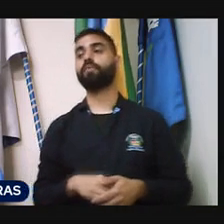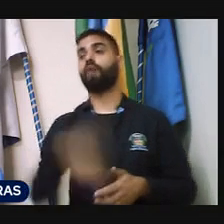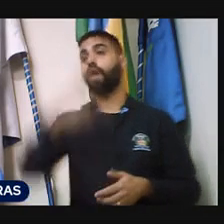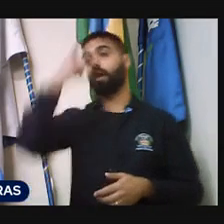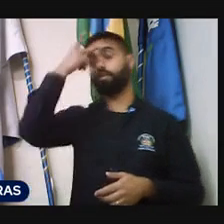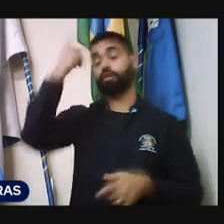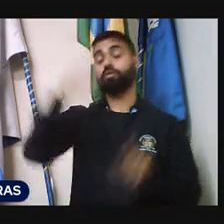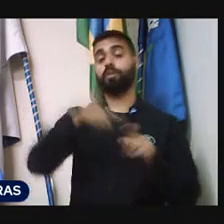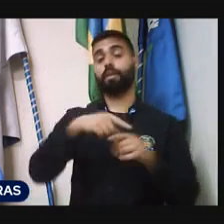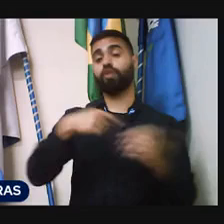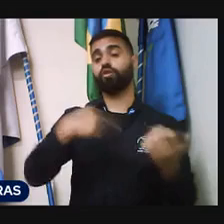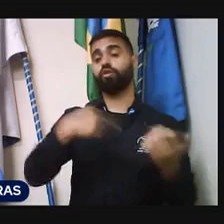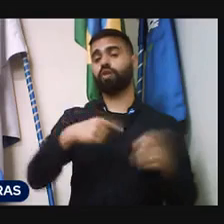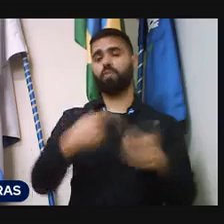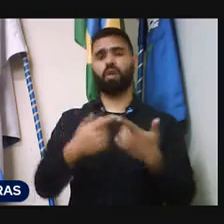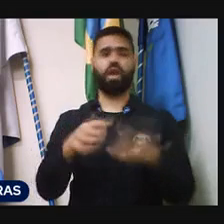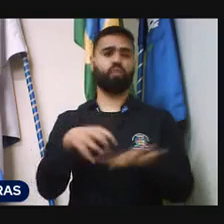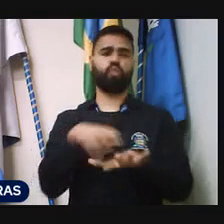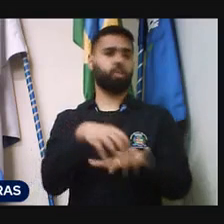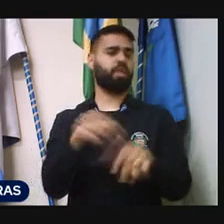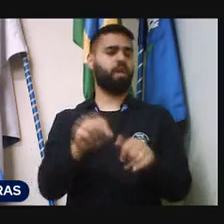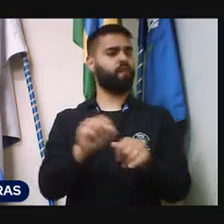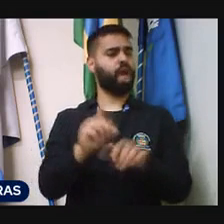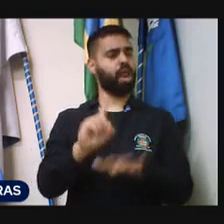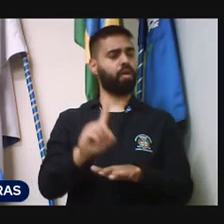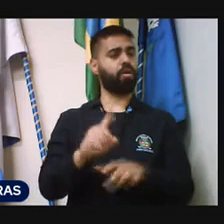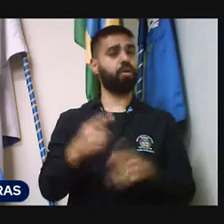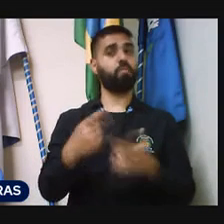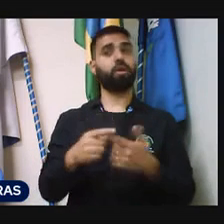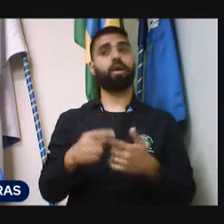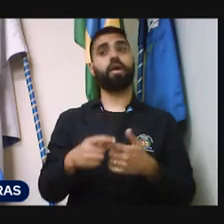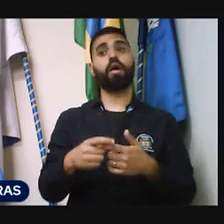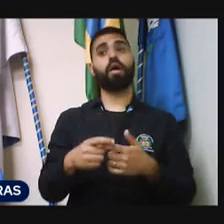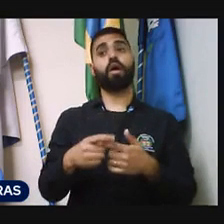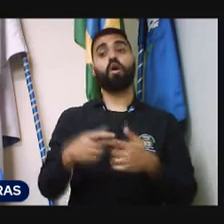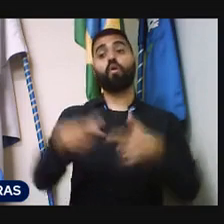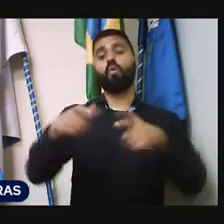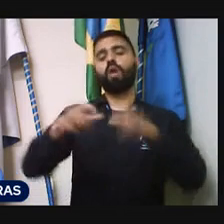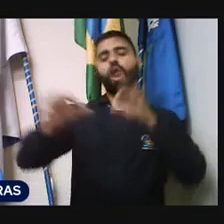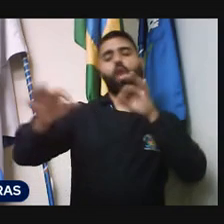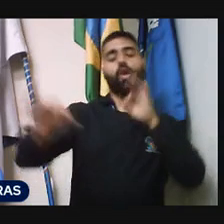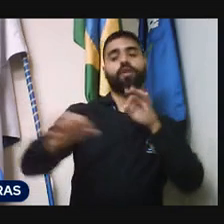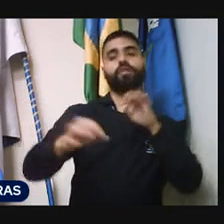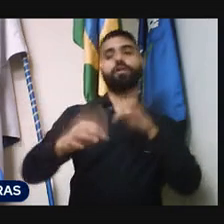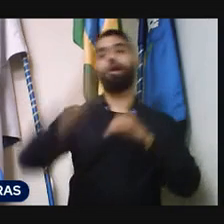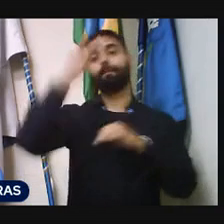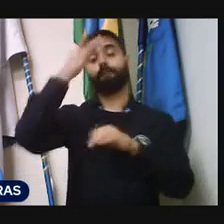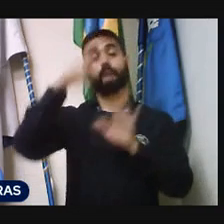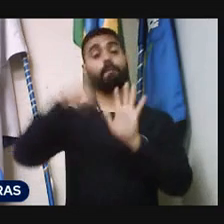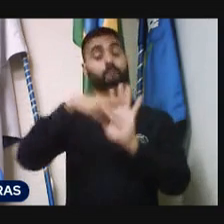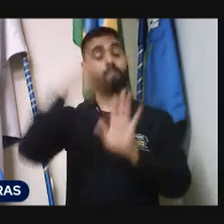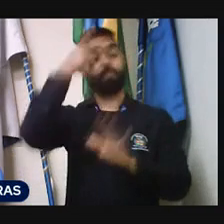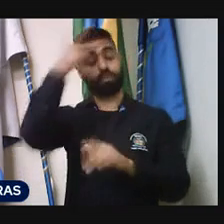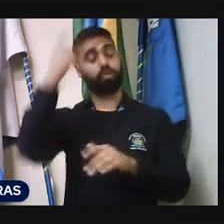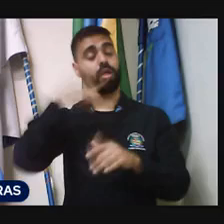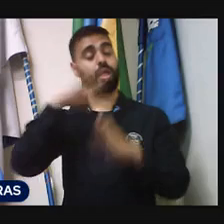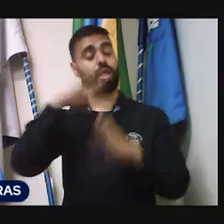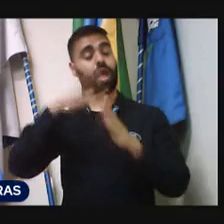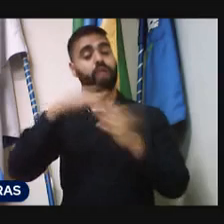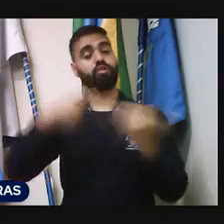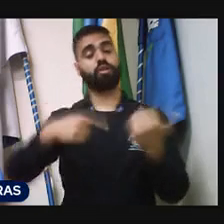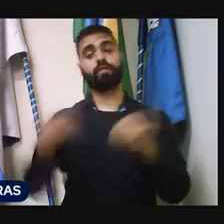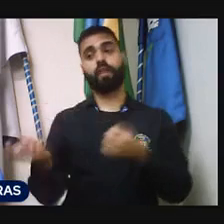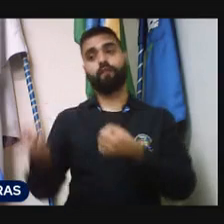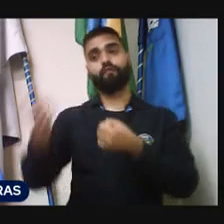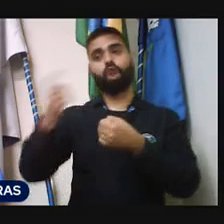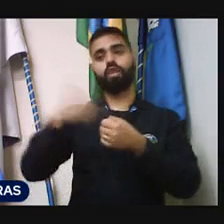até porque o turista não faria isso porque realmente é mais afastado Então são os moradores de Conservatória que estão